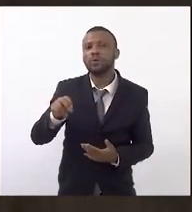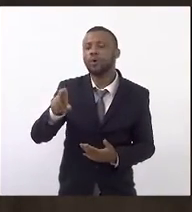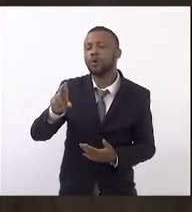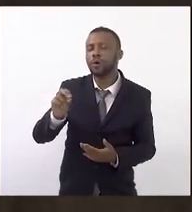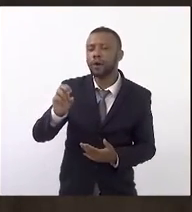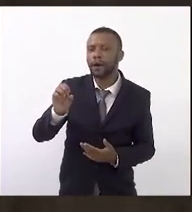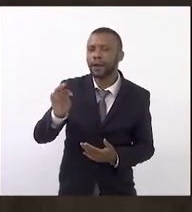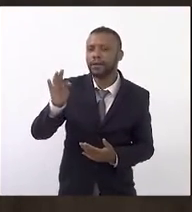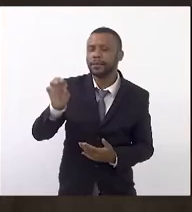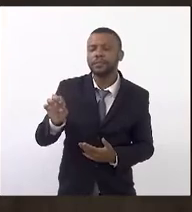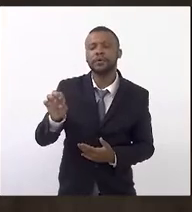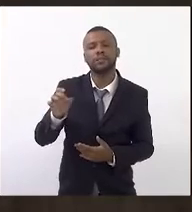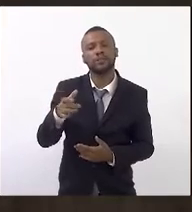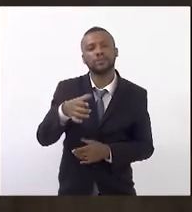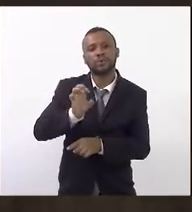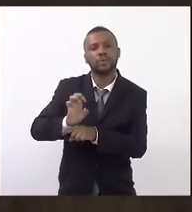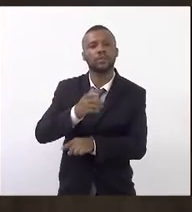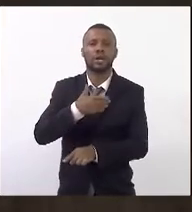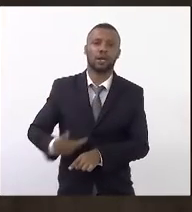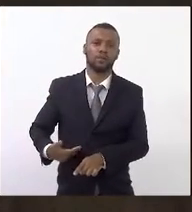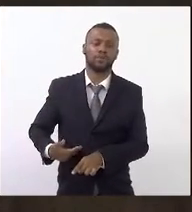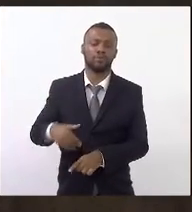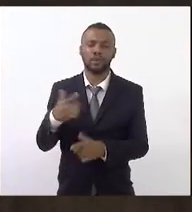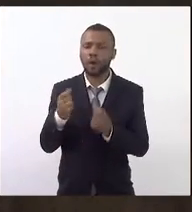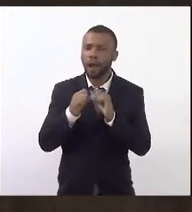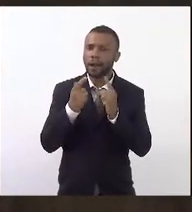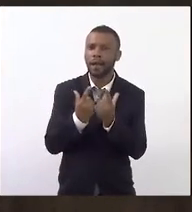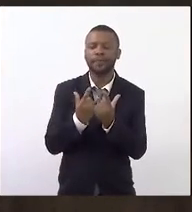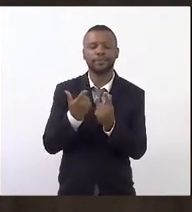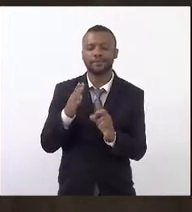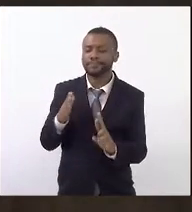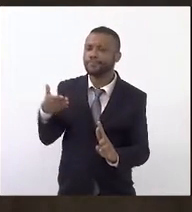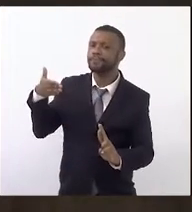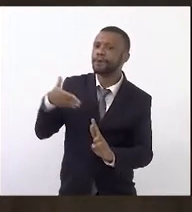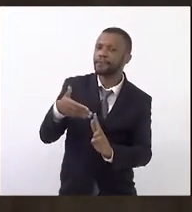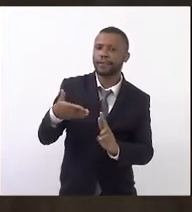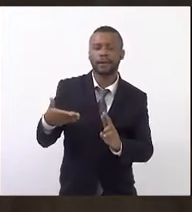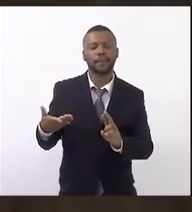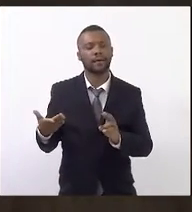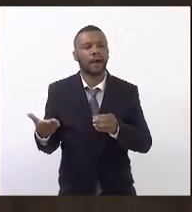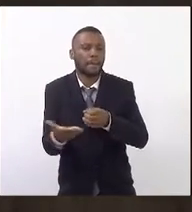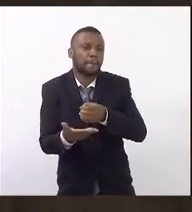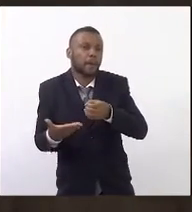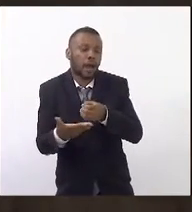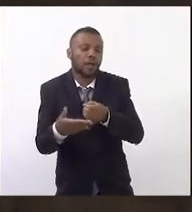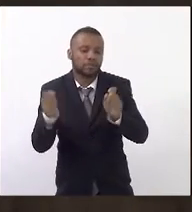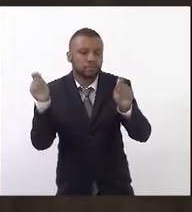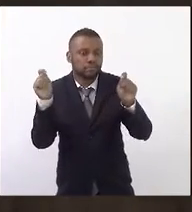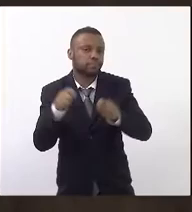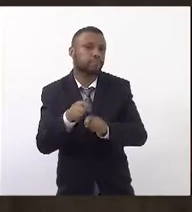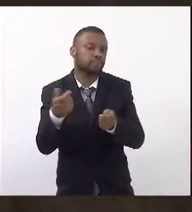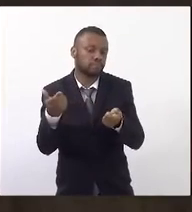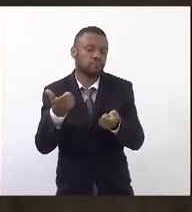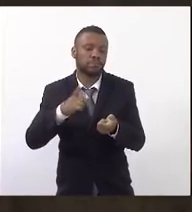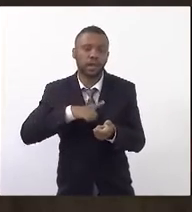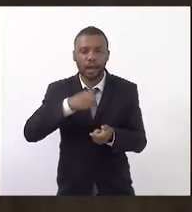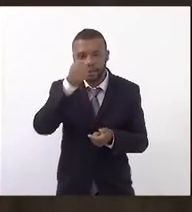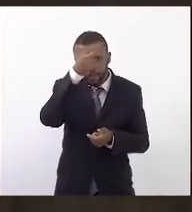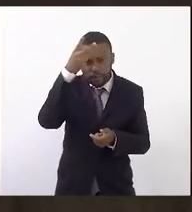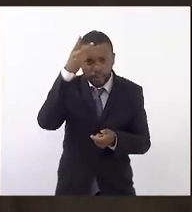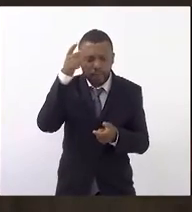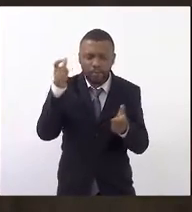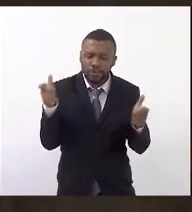exemplar. É bom que se diga que esse projeto hoje aqui, com a ajuda a esses municípios, de médio porte, de pequeno